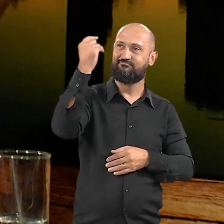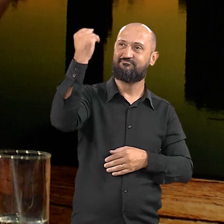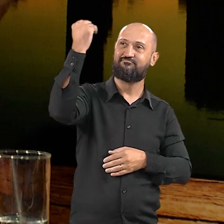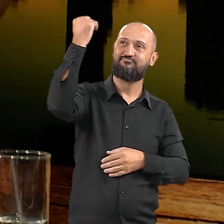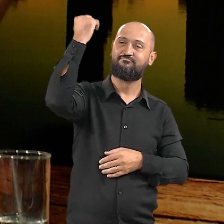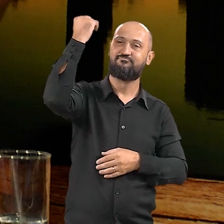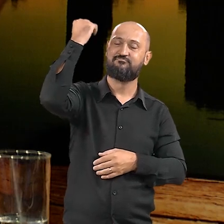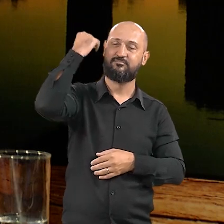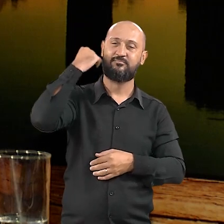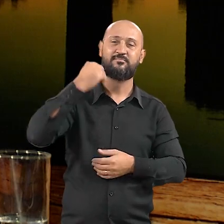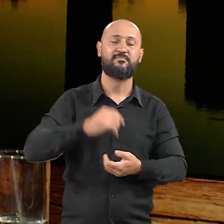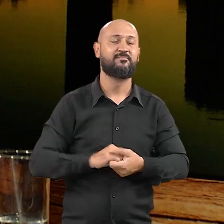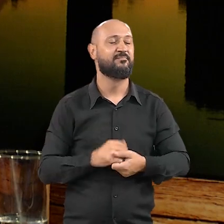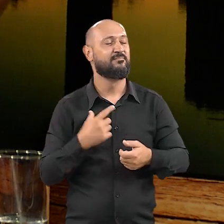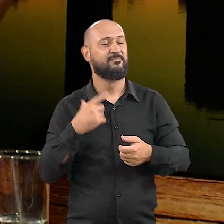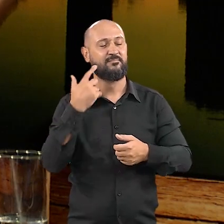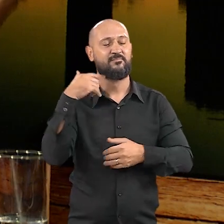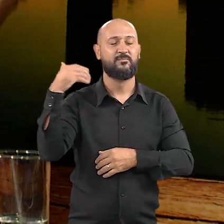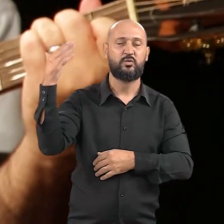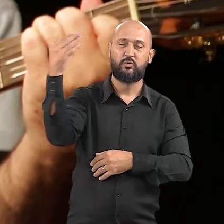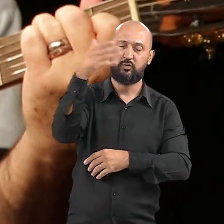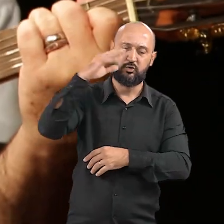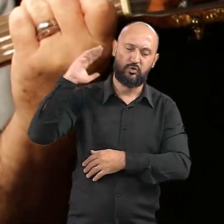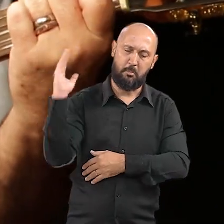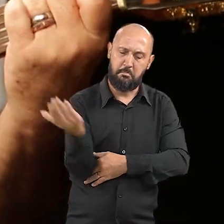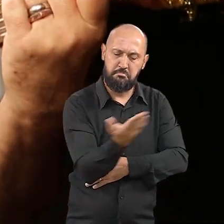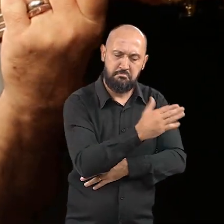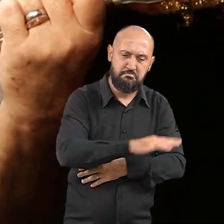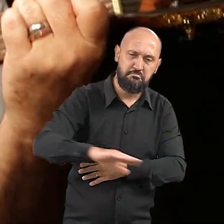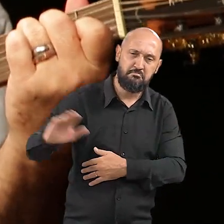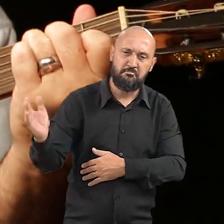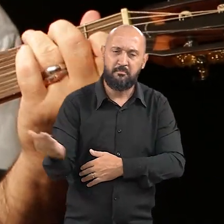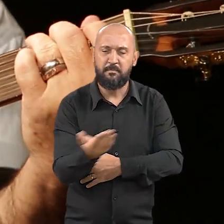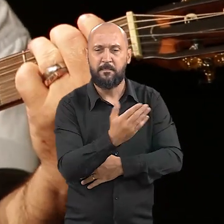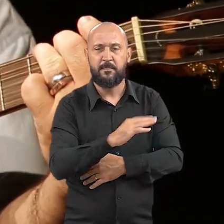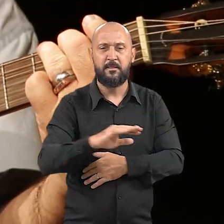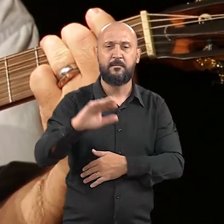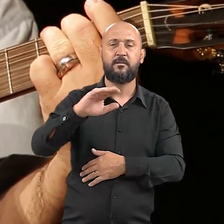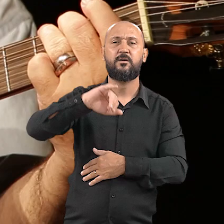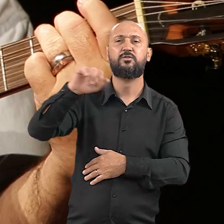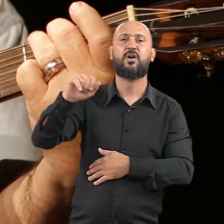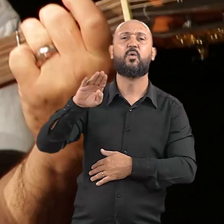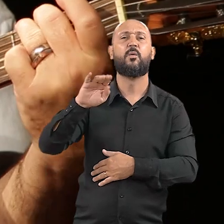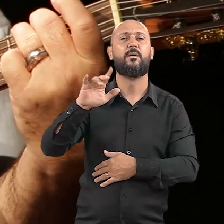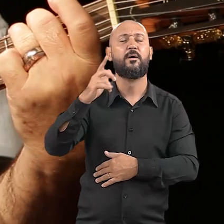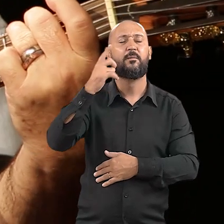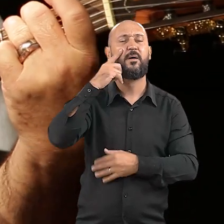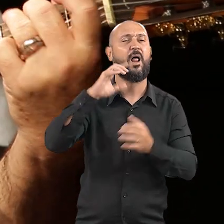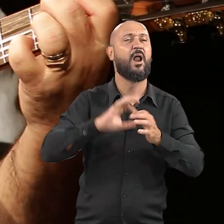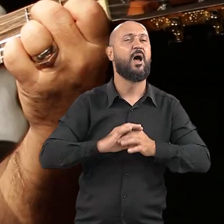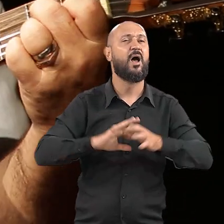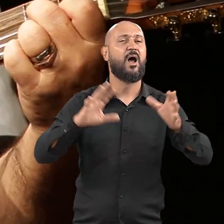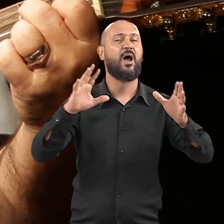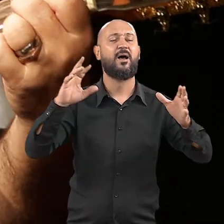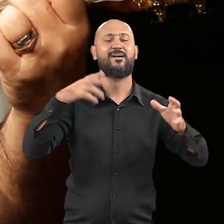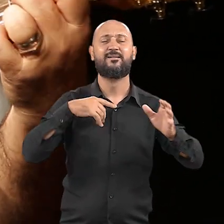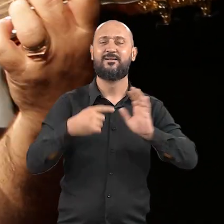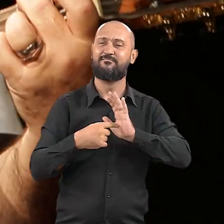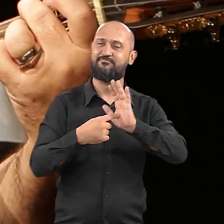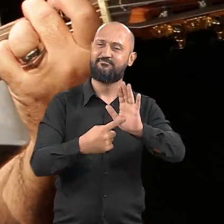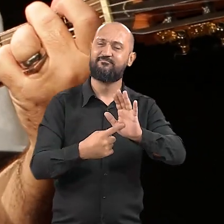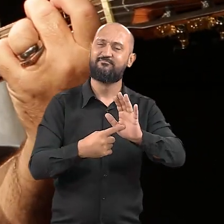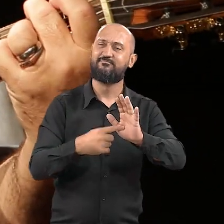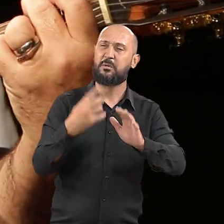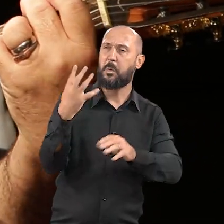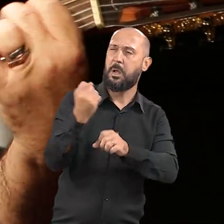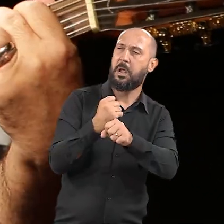de antes dos bandeirantes, desbravadores, da Jacobina, do Livramento, da Boa